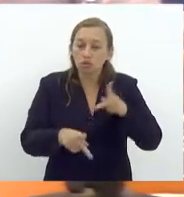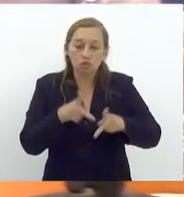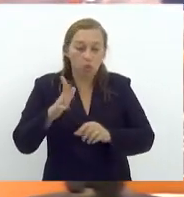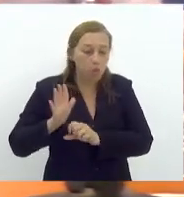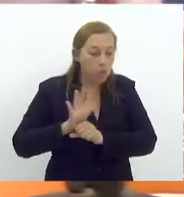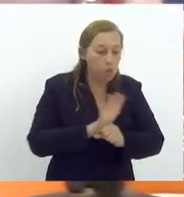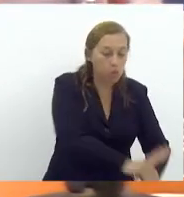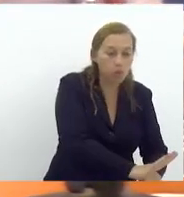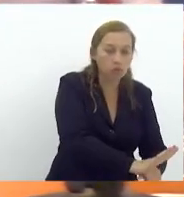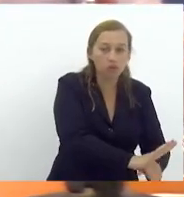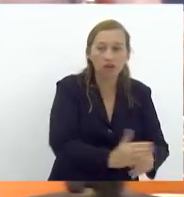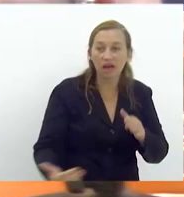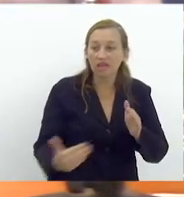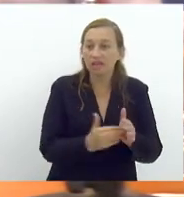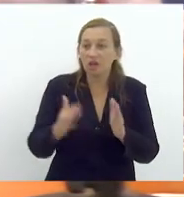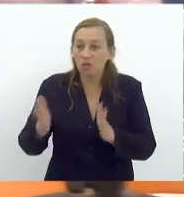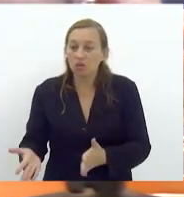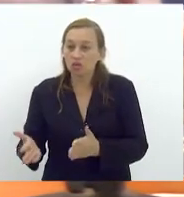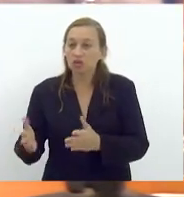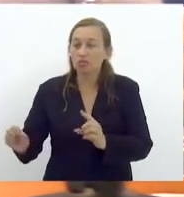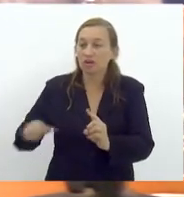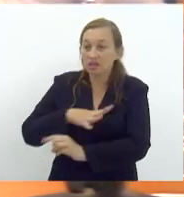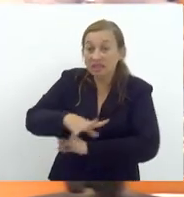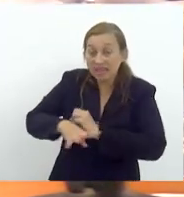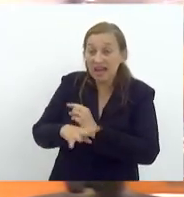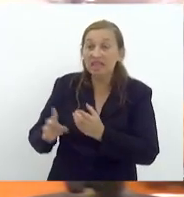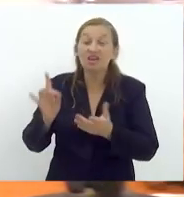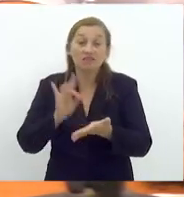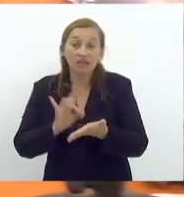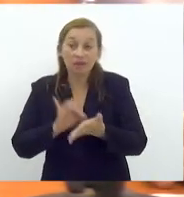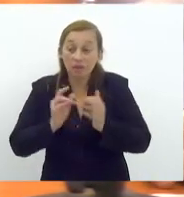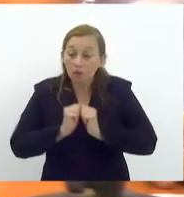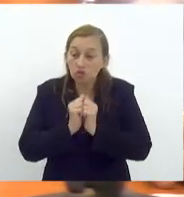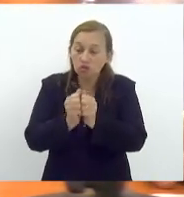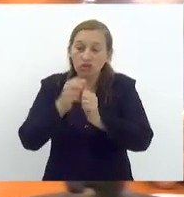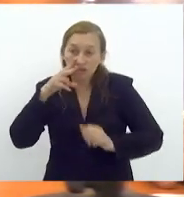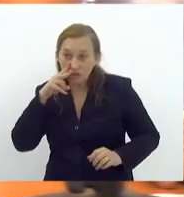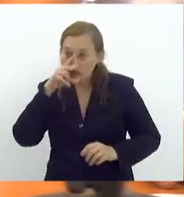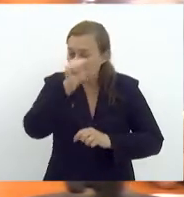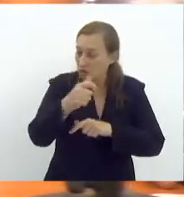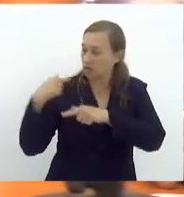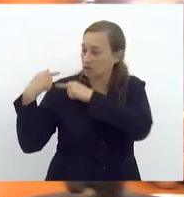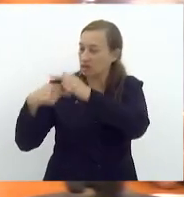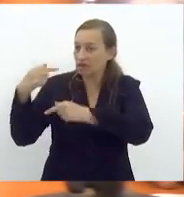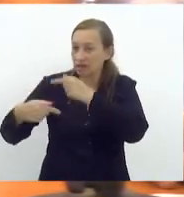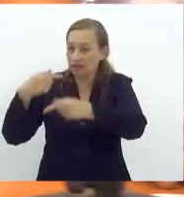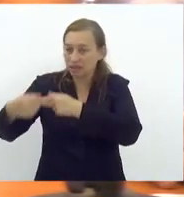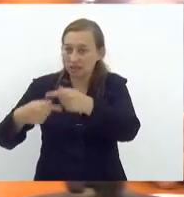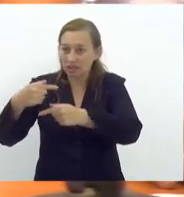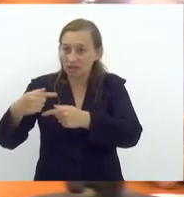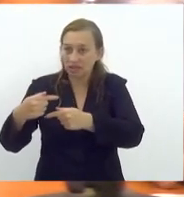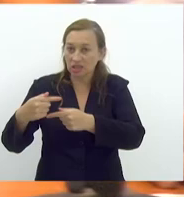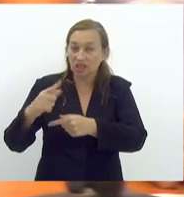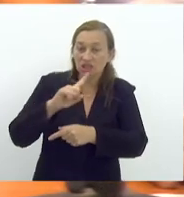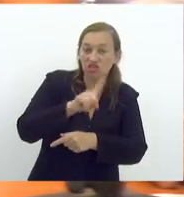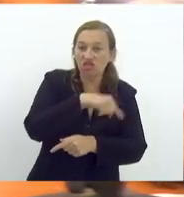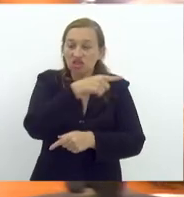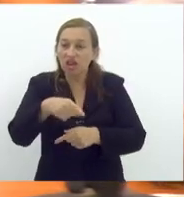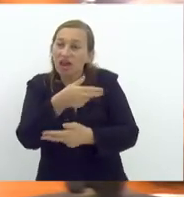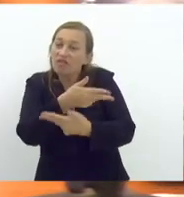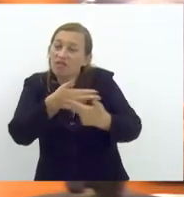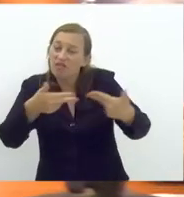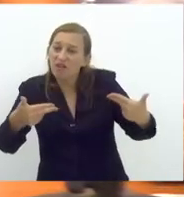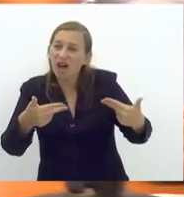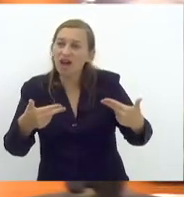colonização até hoje que a gente possa realmente juntar a nossa força ancestral e desconstruir muito